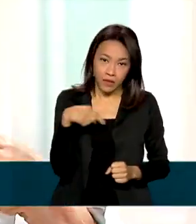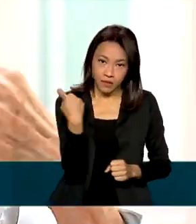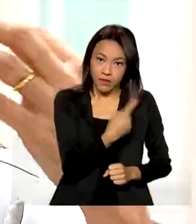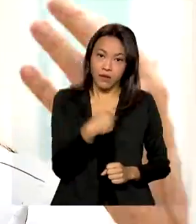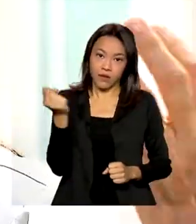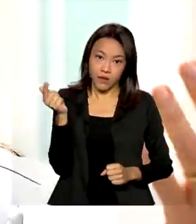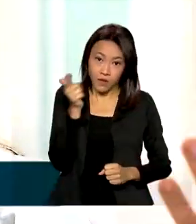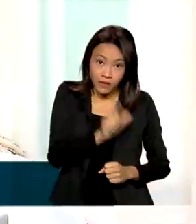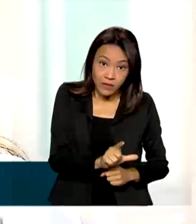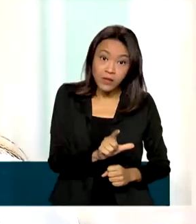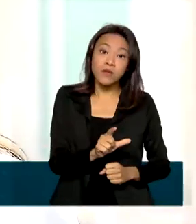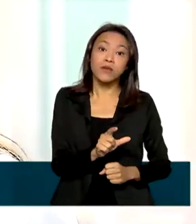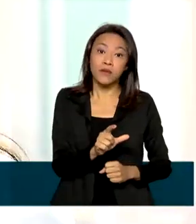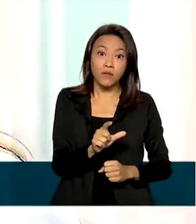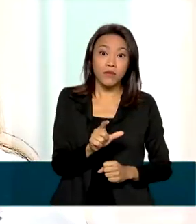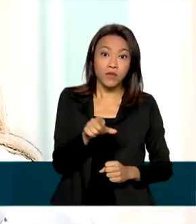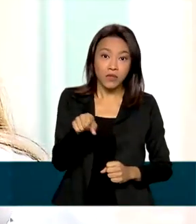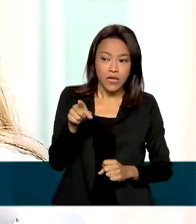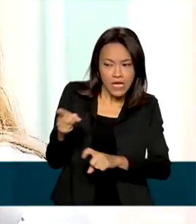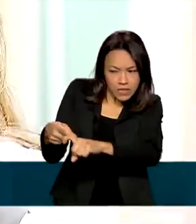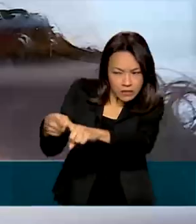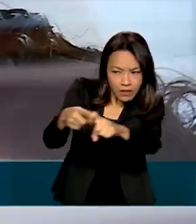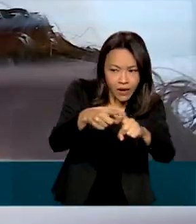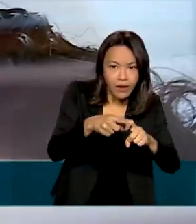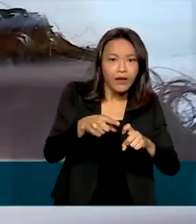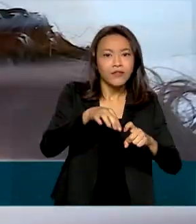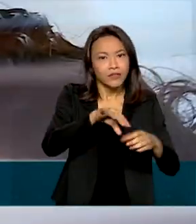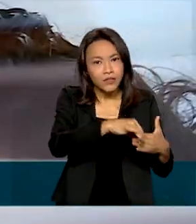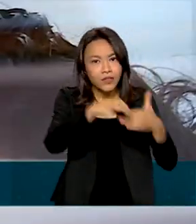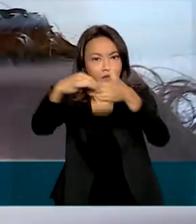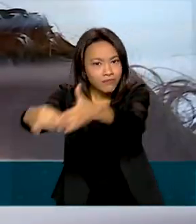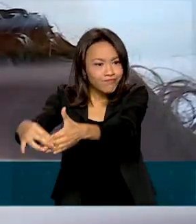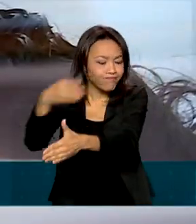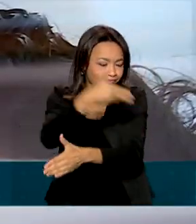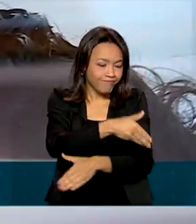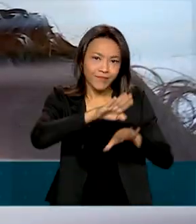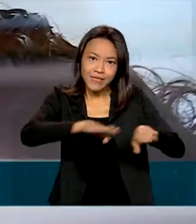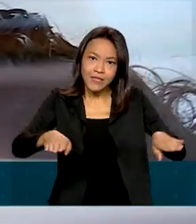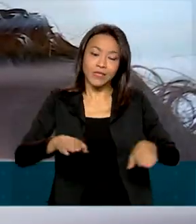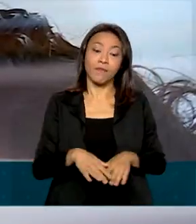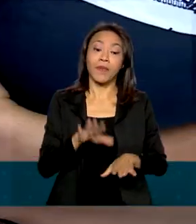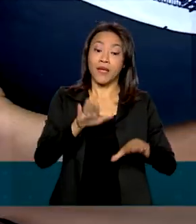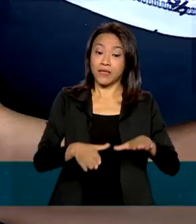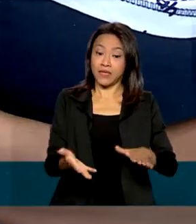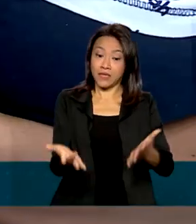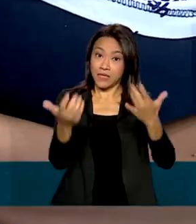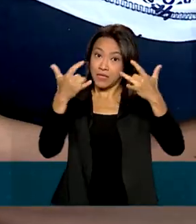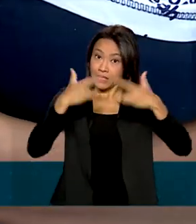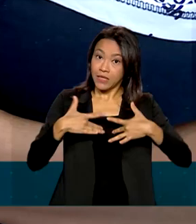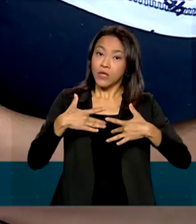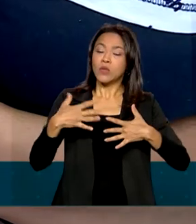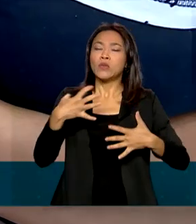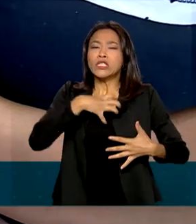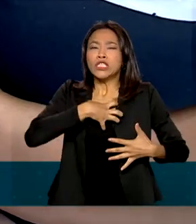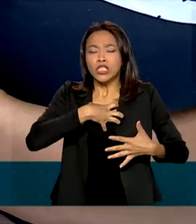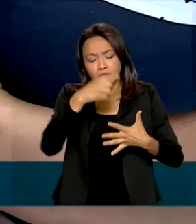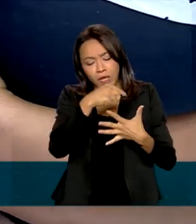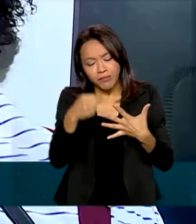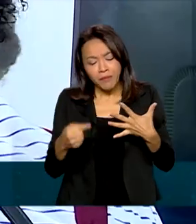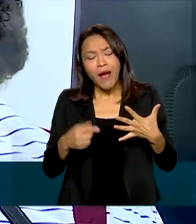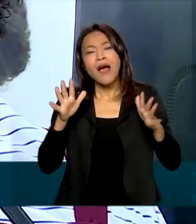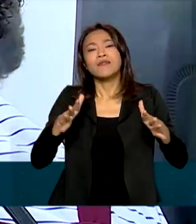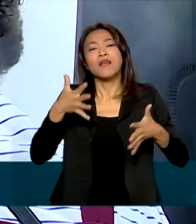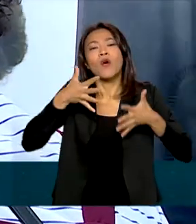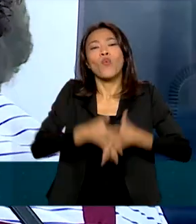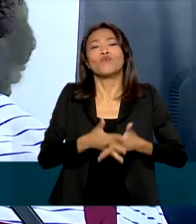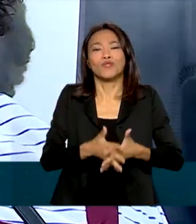consigamos chegar nesses médicos da linha de frente. Muitas vezes, os sintomas de um câncer infanto-juvenil são confundidos